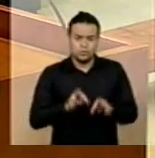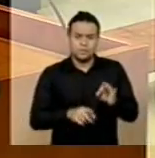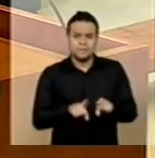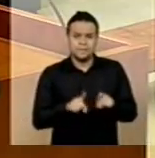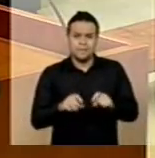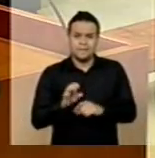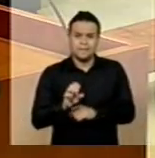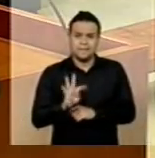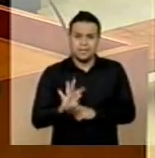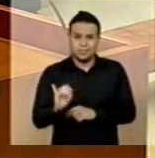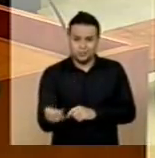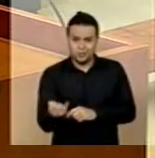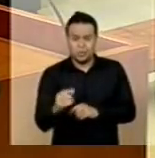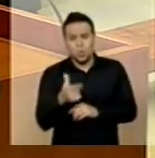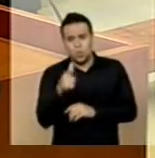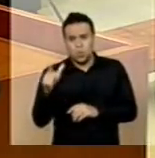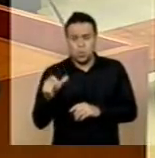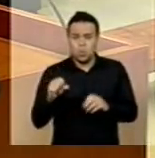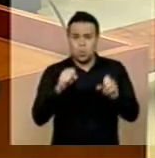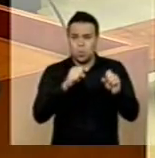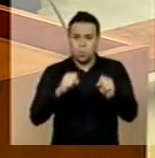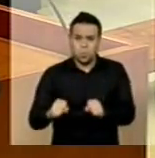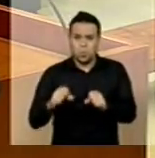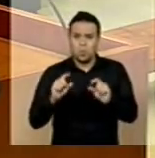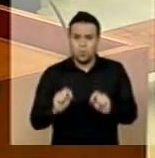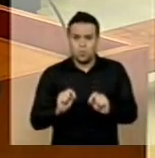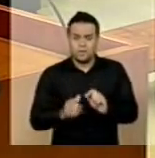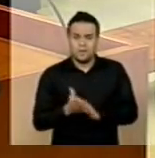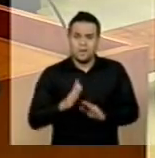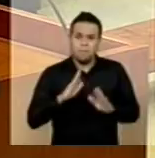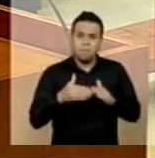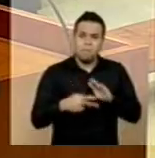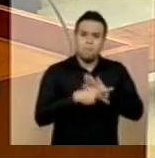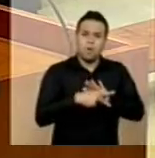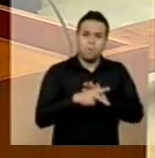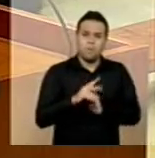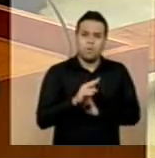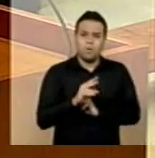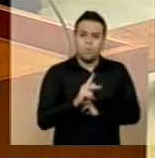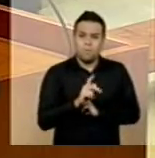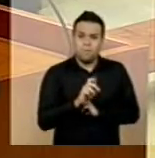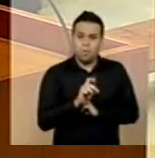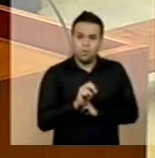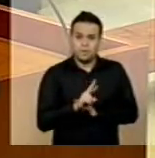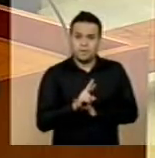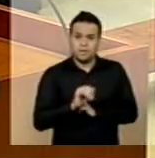de outro poder, tolhendo a competência material típica do Poder Judiciário. Esse é o entendimento que deve prevalecer aqui,